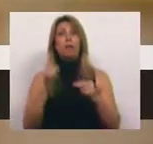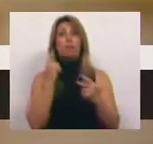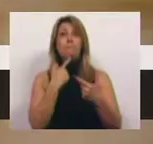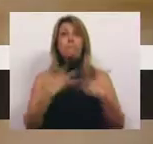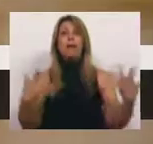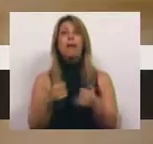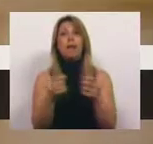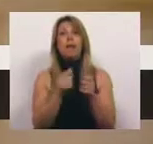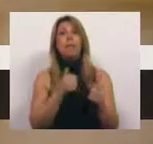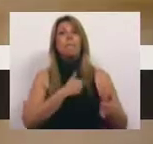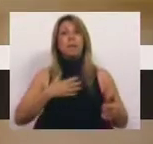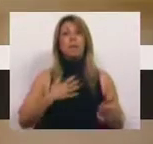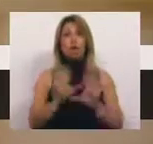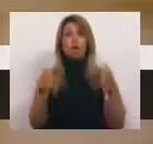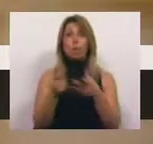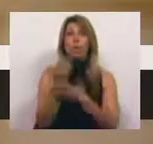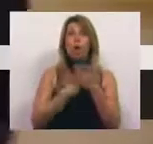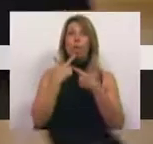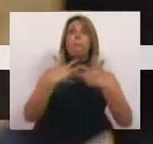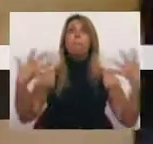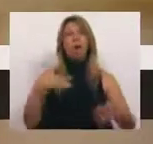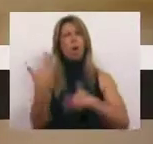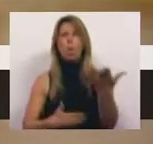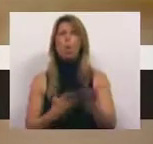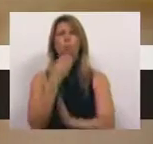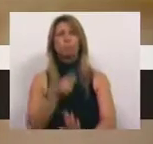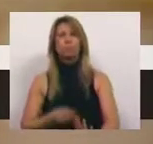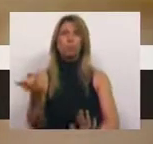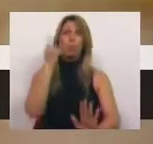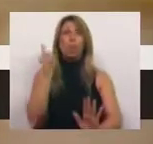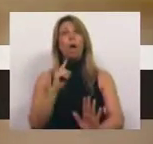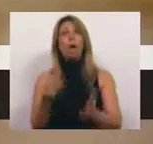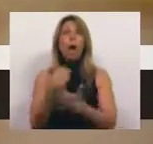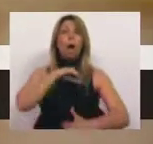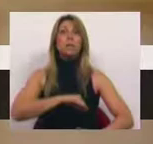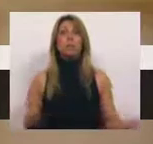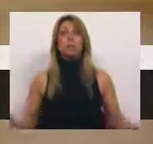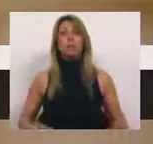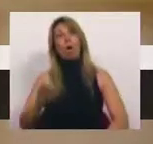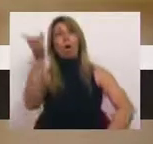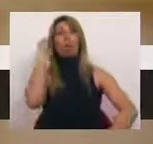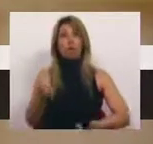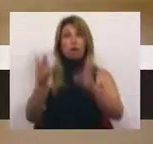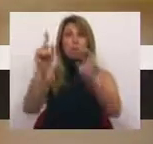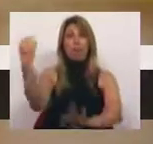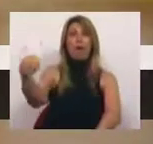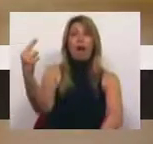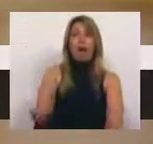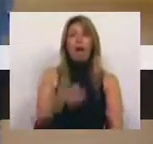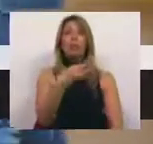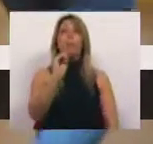continuam imoralmente a receber. Assim haja a mesma disponibilidade por parte do PSD e das restantes bancadas.